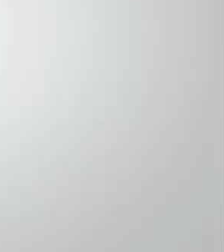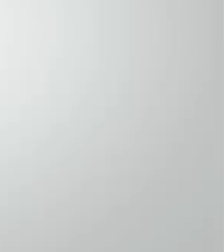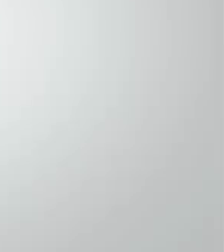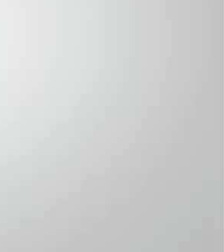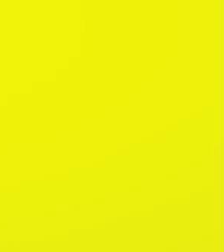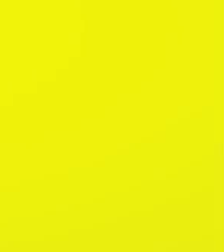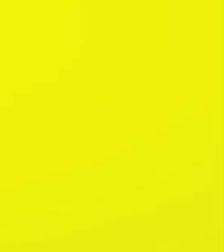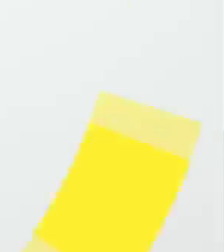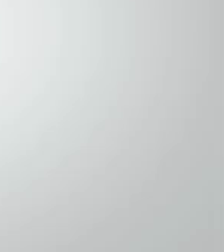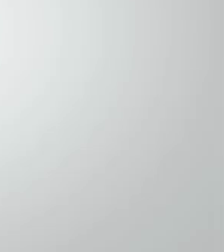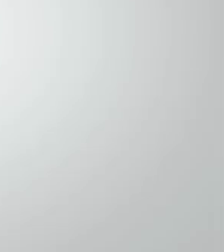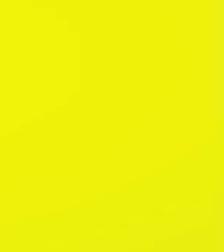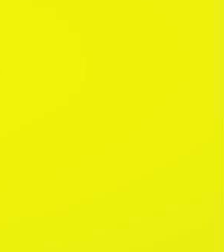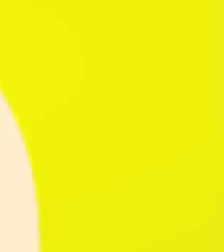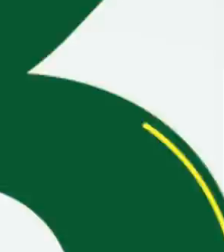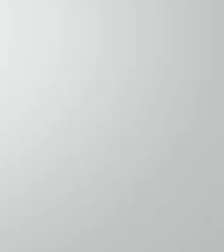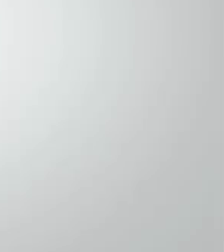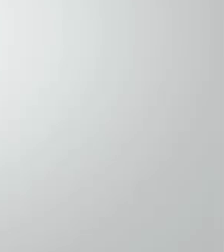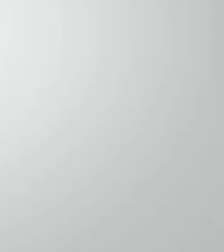E aí